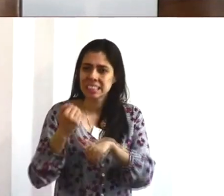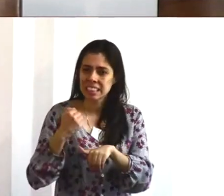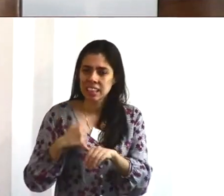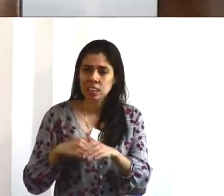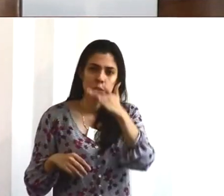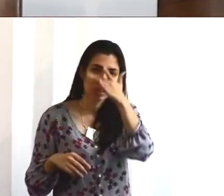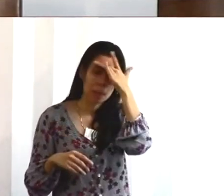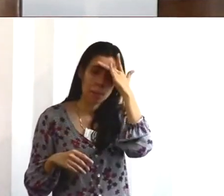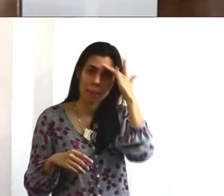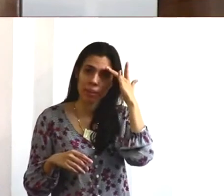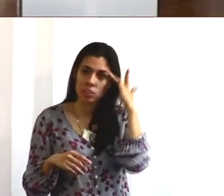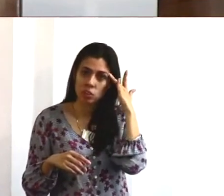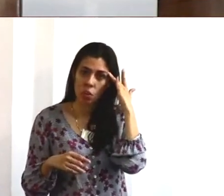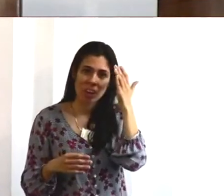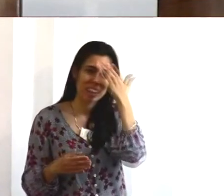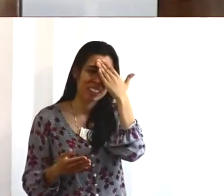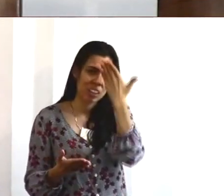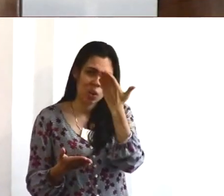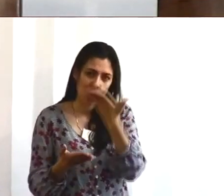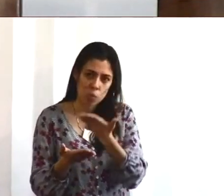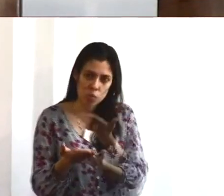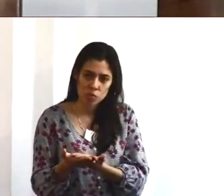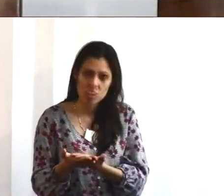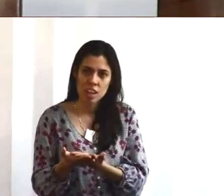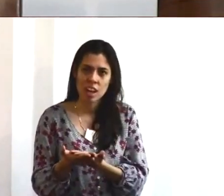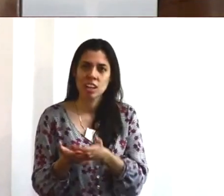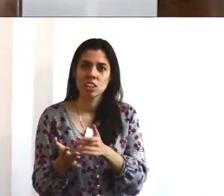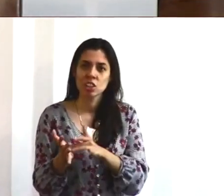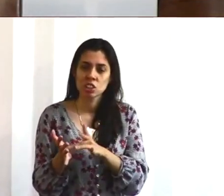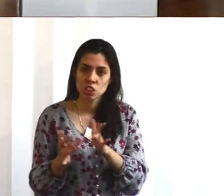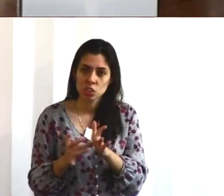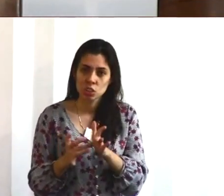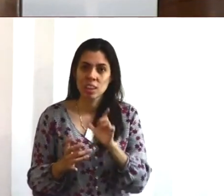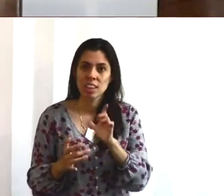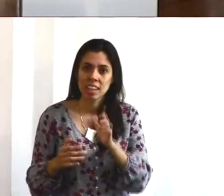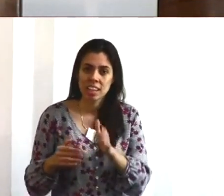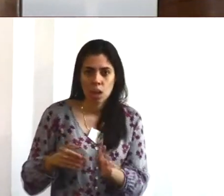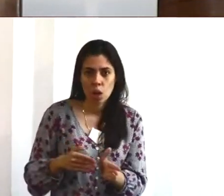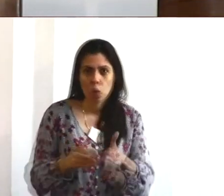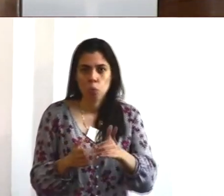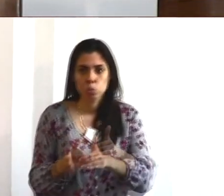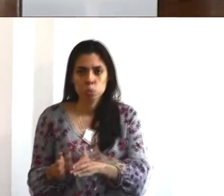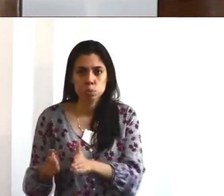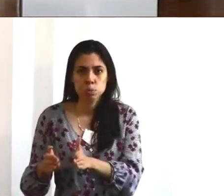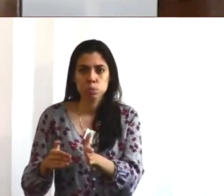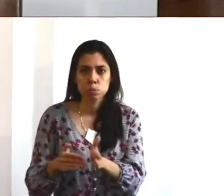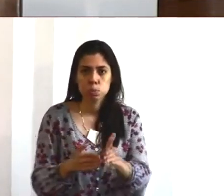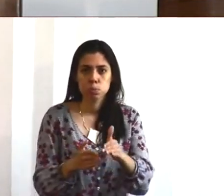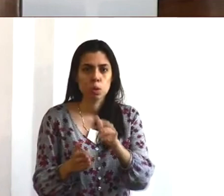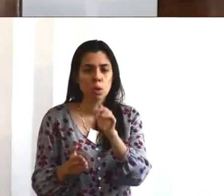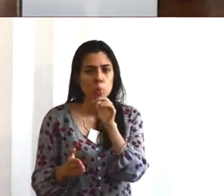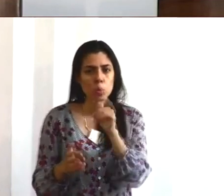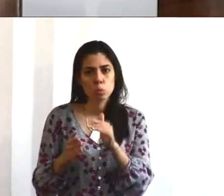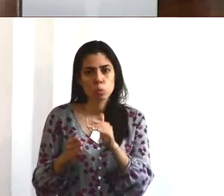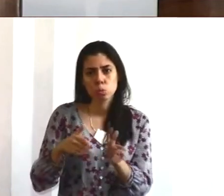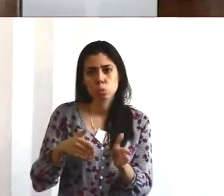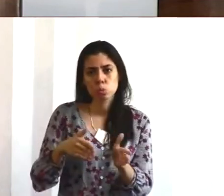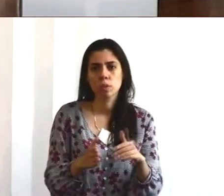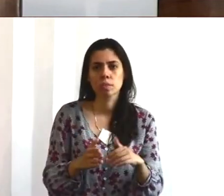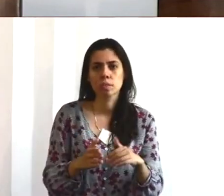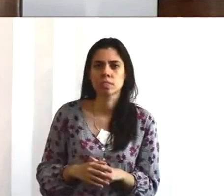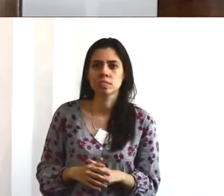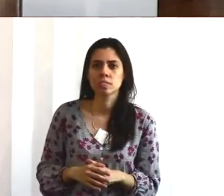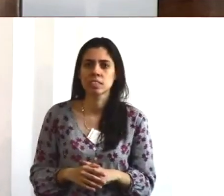Ou seja, o próprio Jesus está dizendo que Ele é a água viva. E quem beber dessa